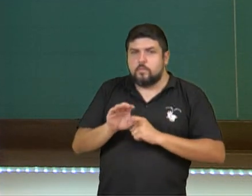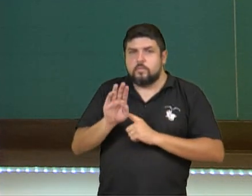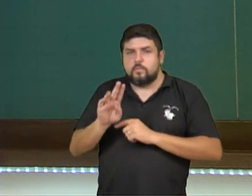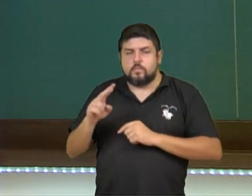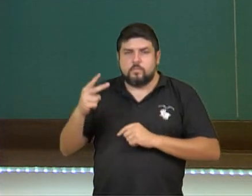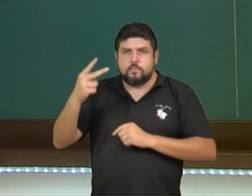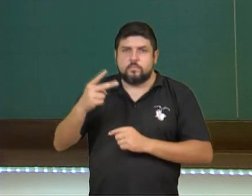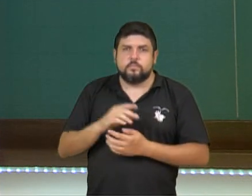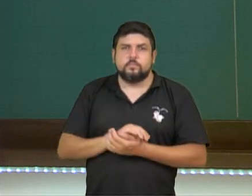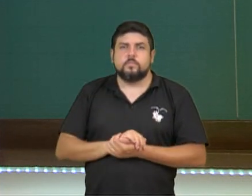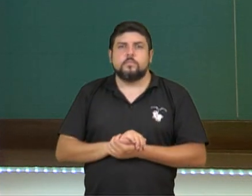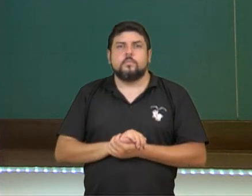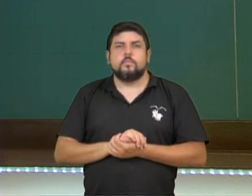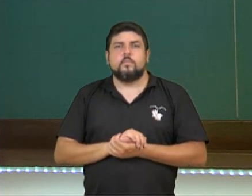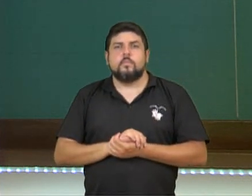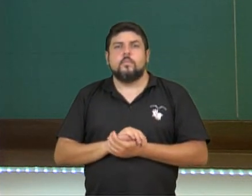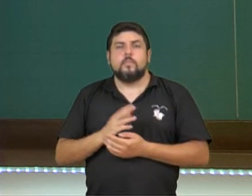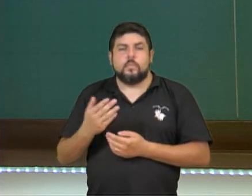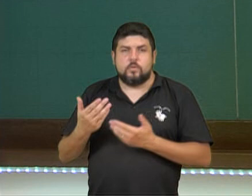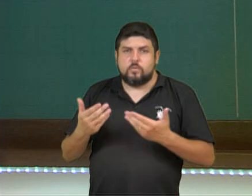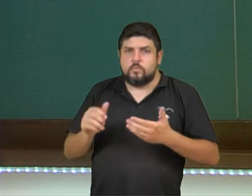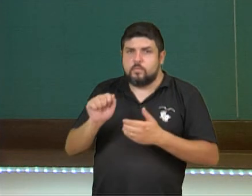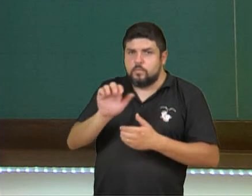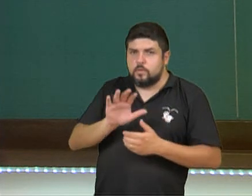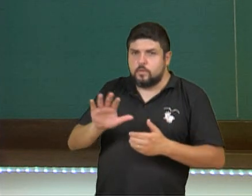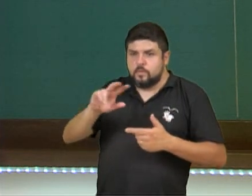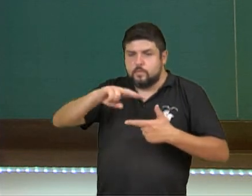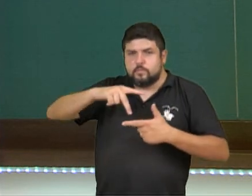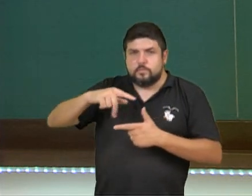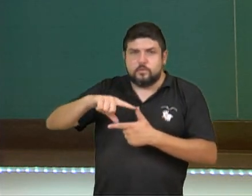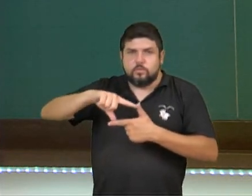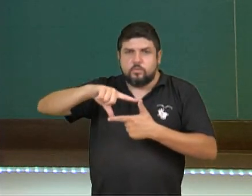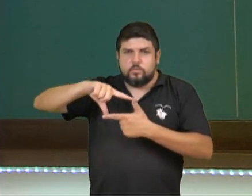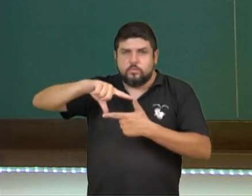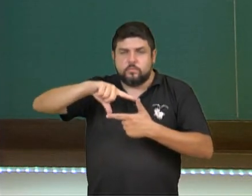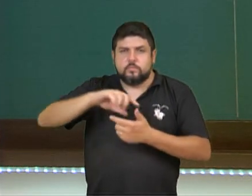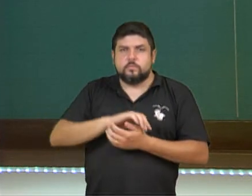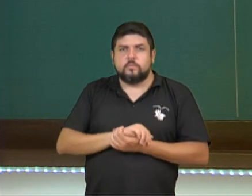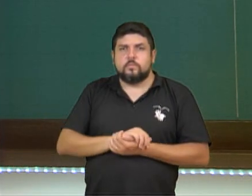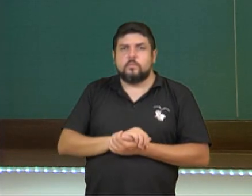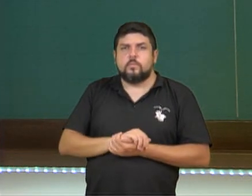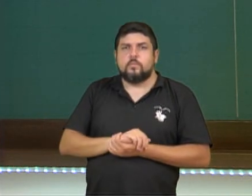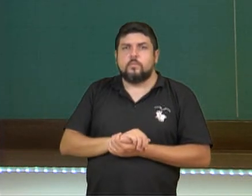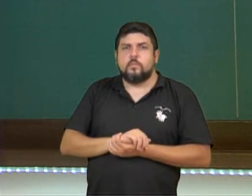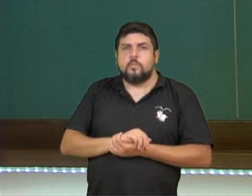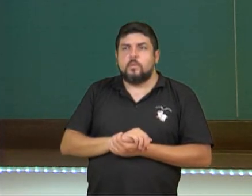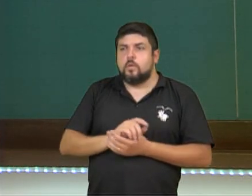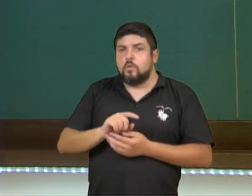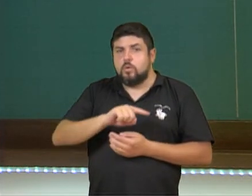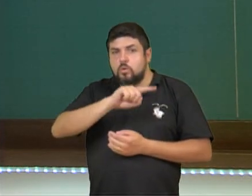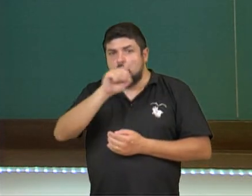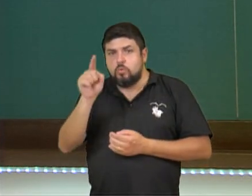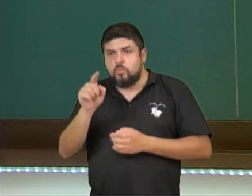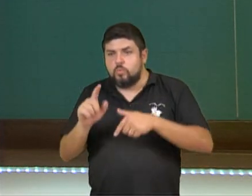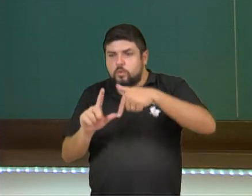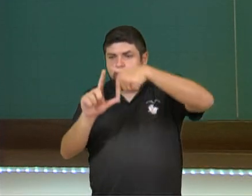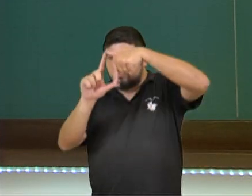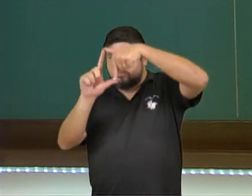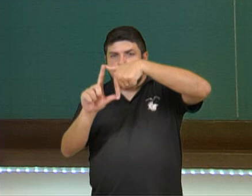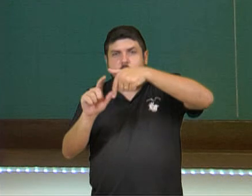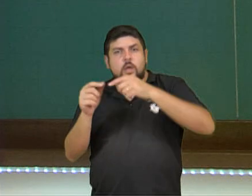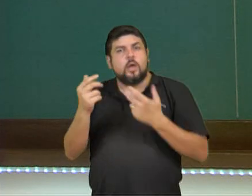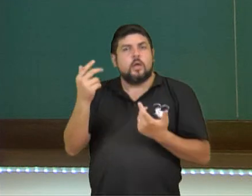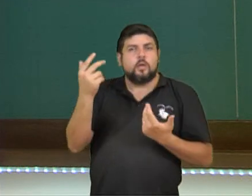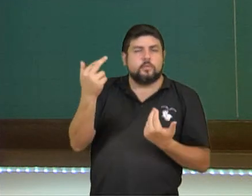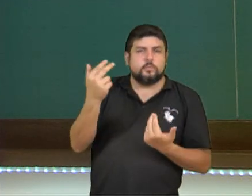quadrado. Então, essa é a área do retângulo, ok? E o outro retângulo é igual, ó. Essa medida é A,